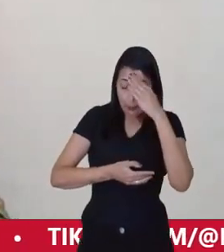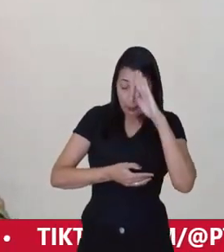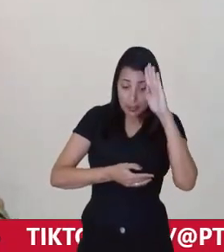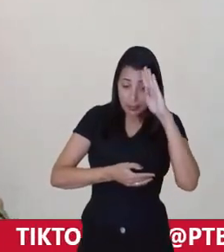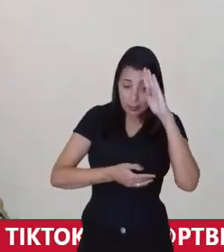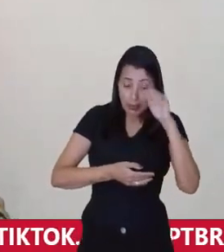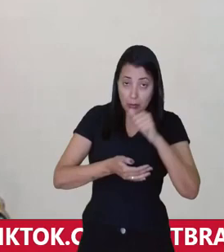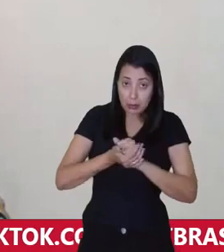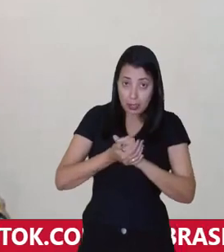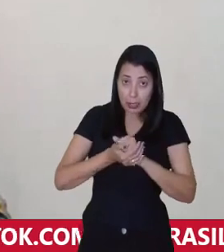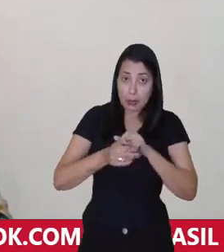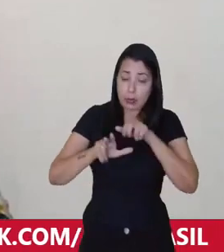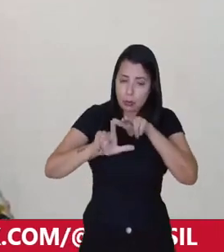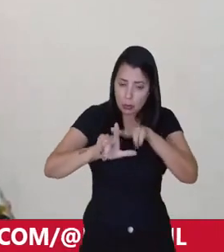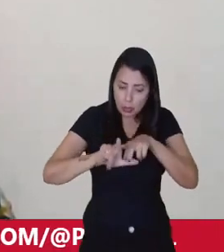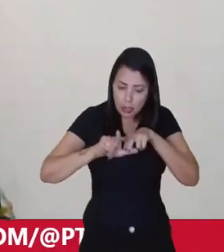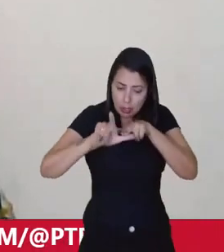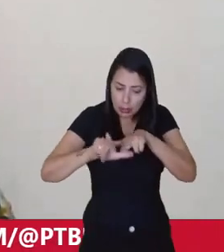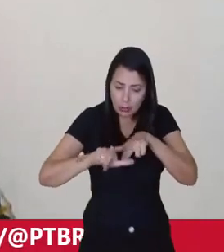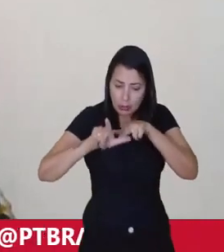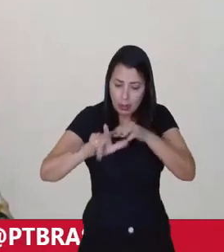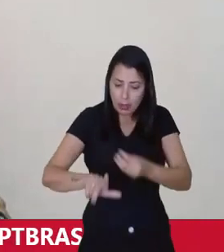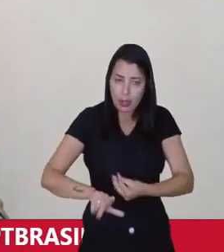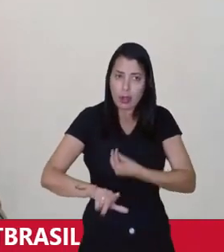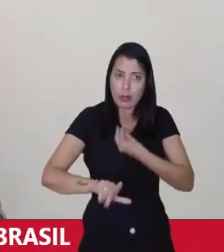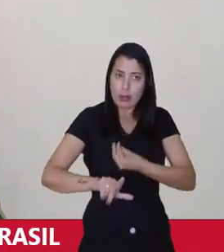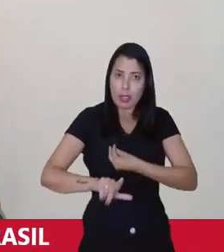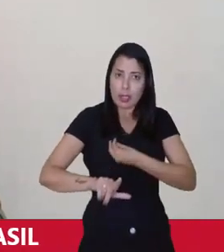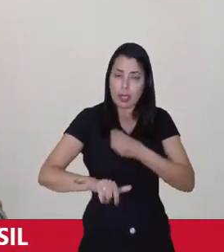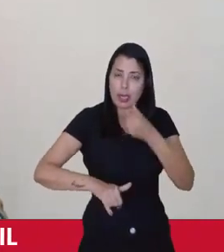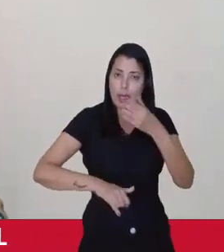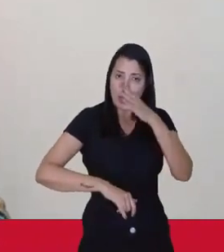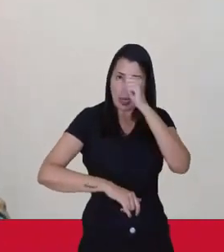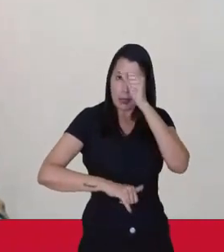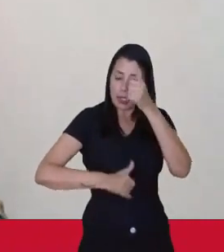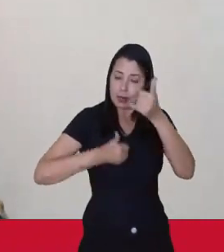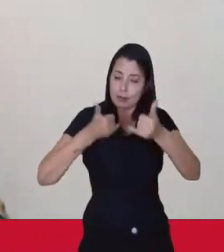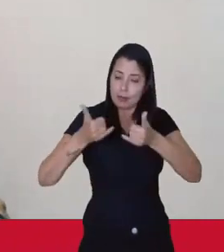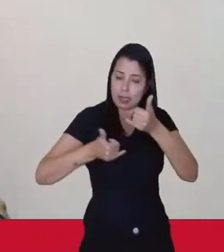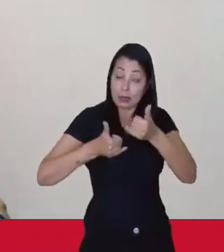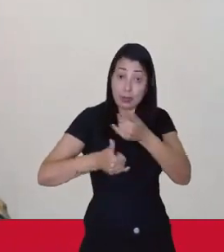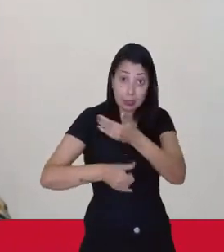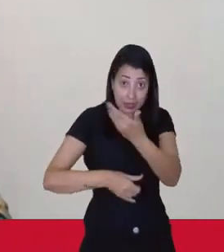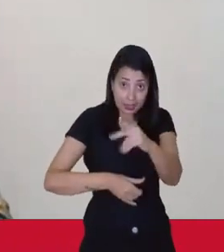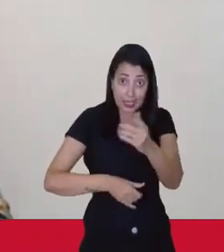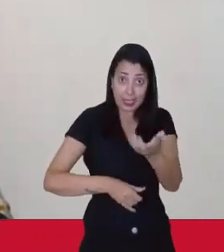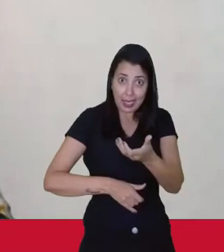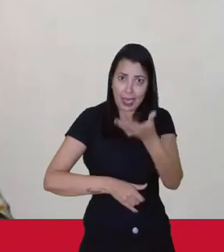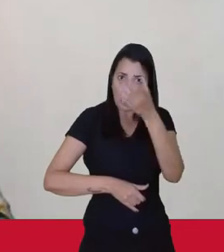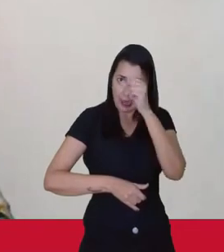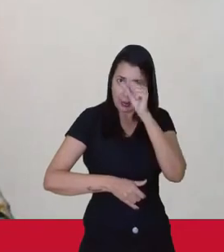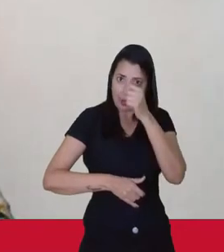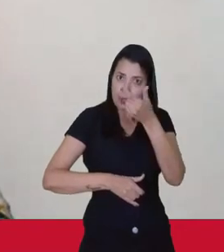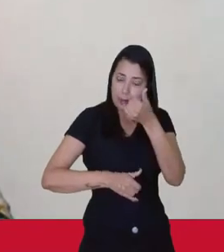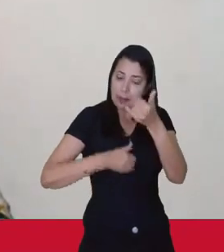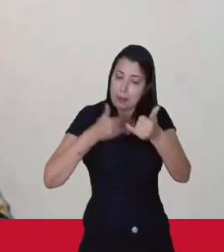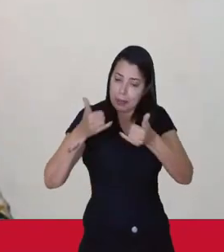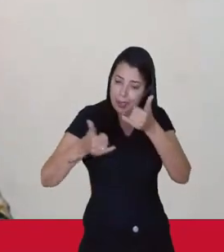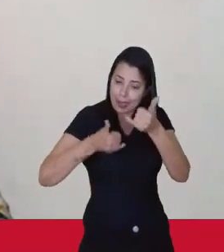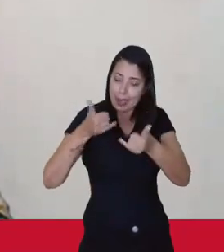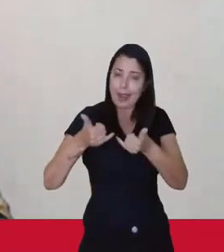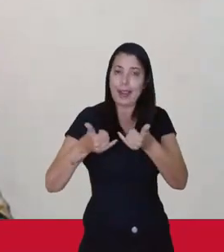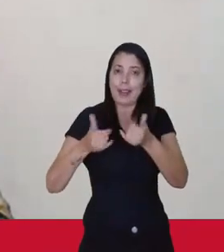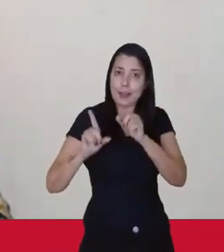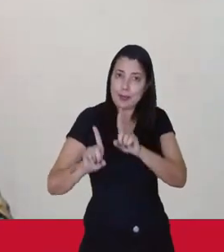da vida, a gente aprende brincando, né? Se você quer aprender alguma coisa com as crianças, você tem que brincar com